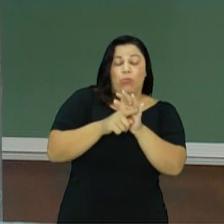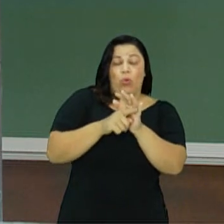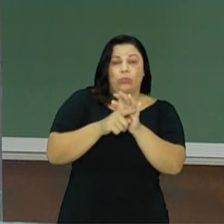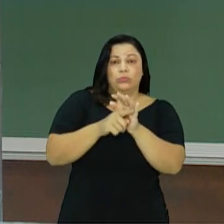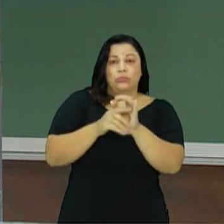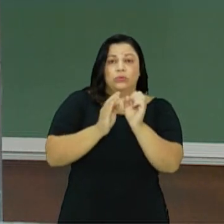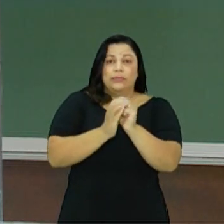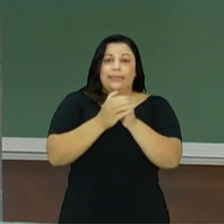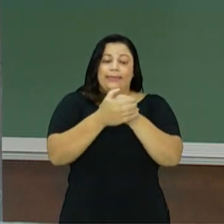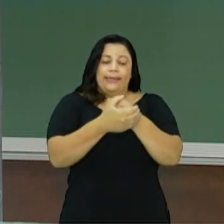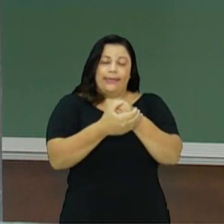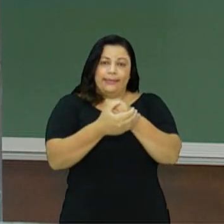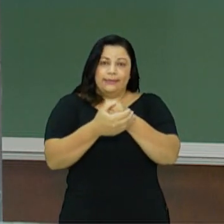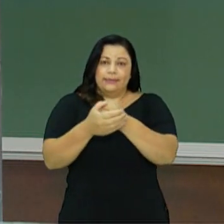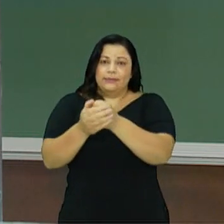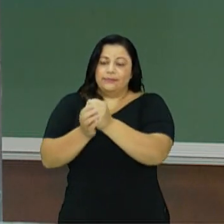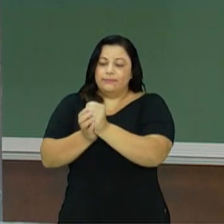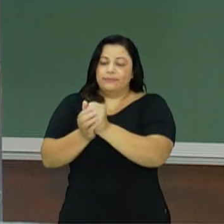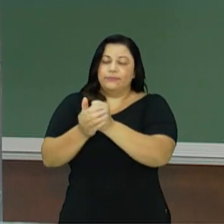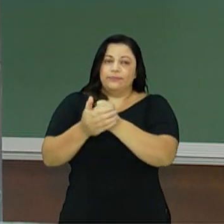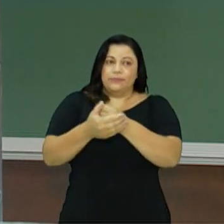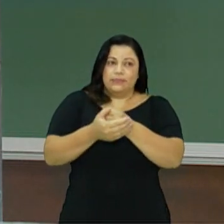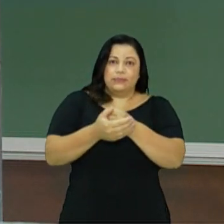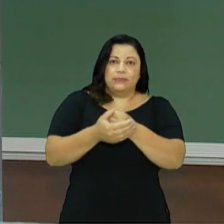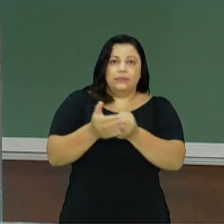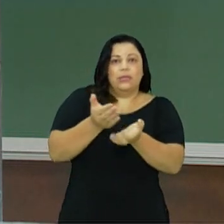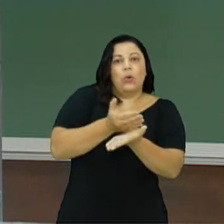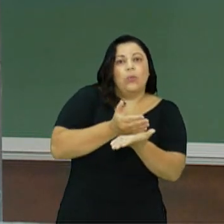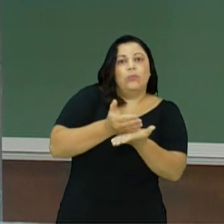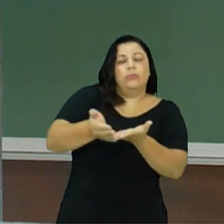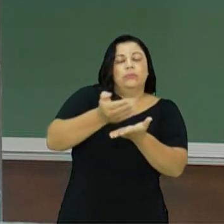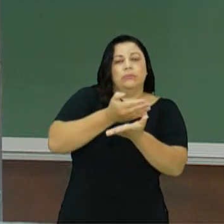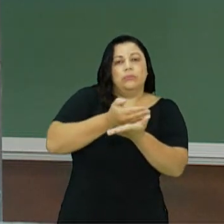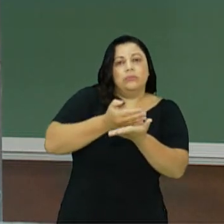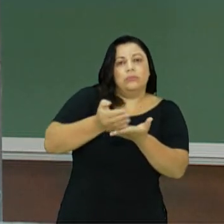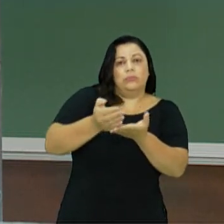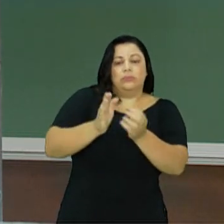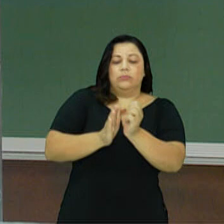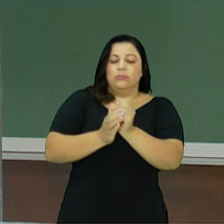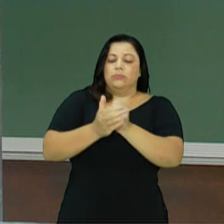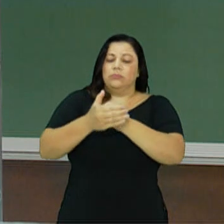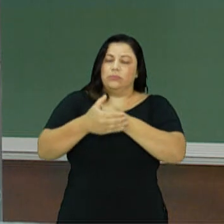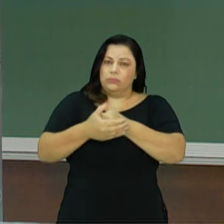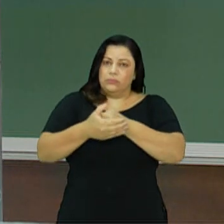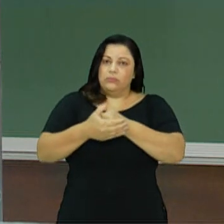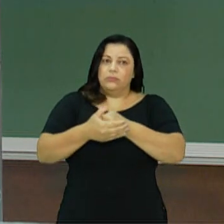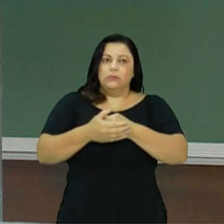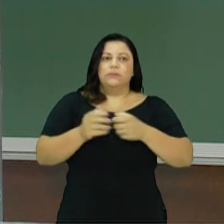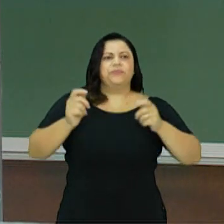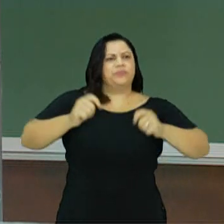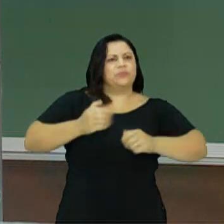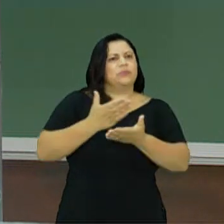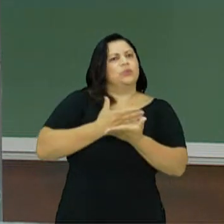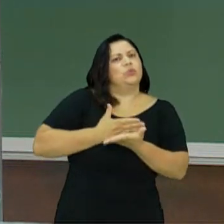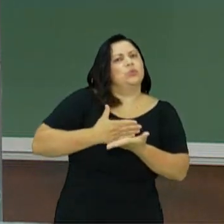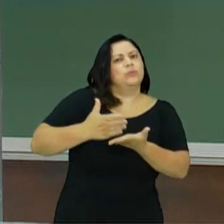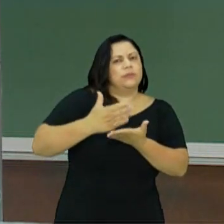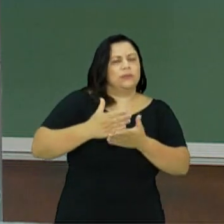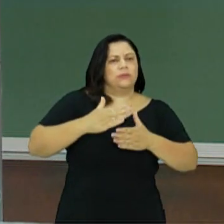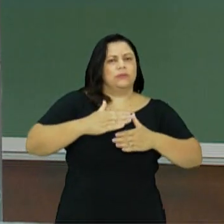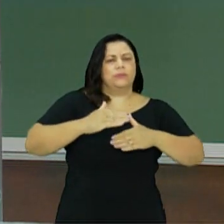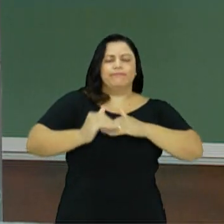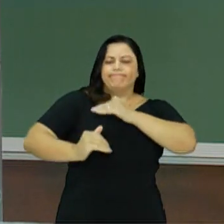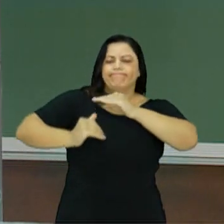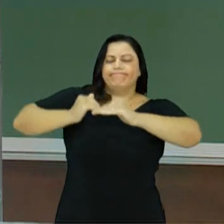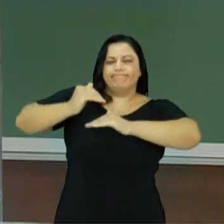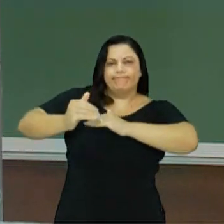todo osso ali ele vai ter um início, né, através de uma cartilagem, né? E aí ele vai passar por um processo que a gente vai